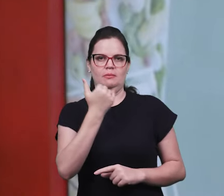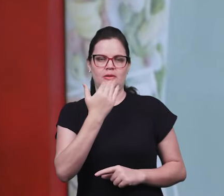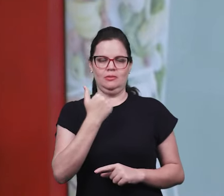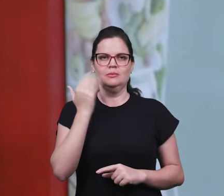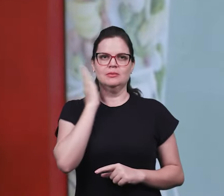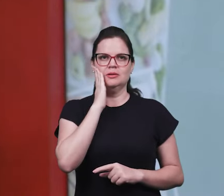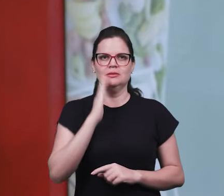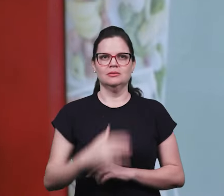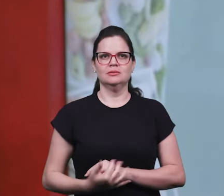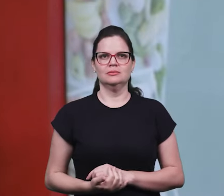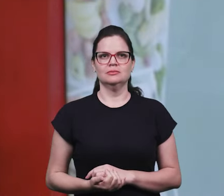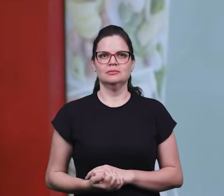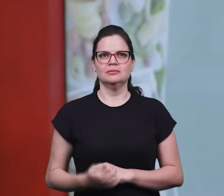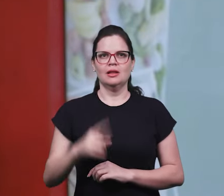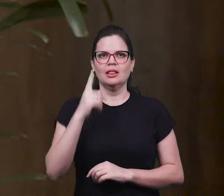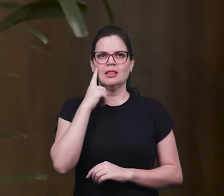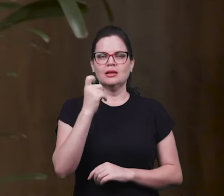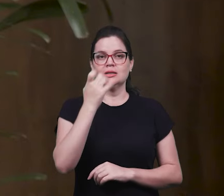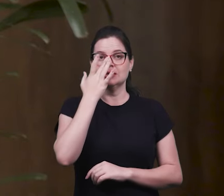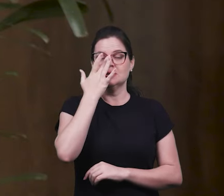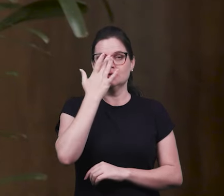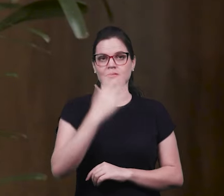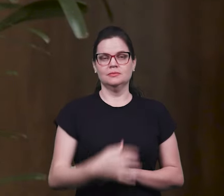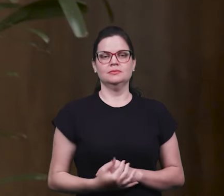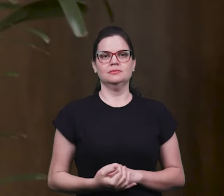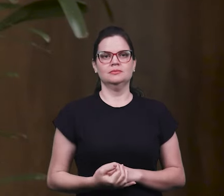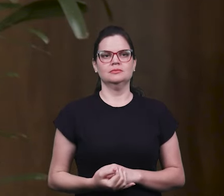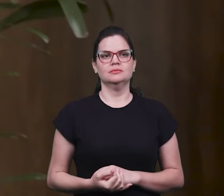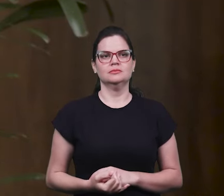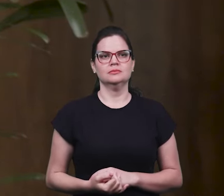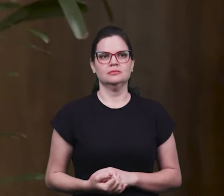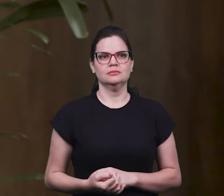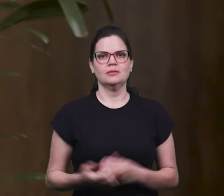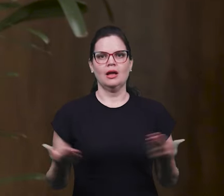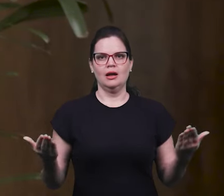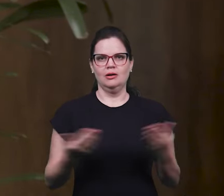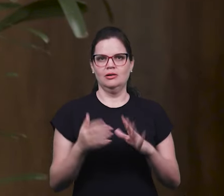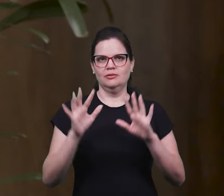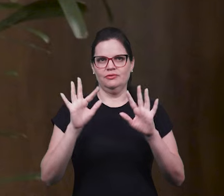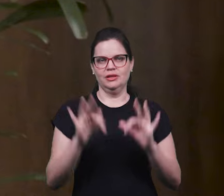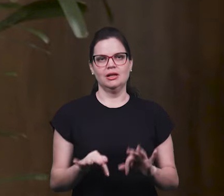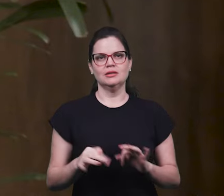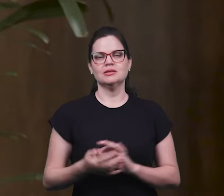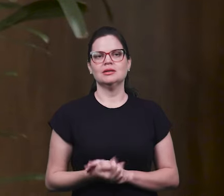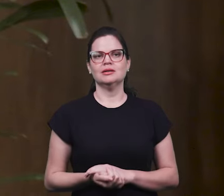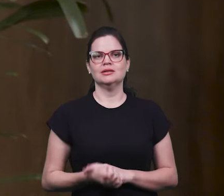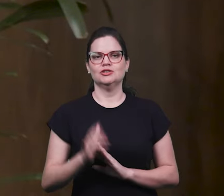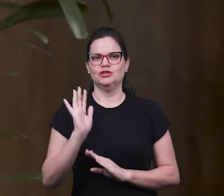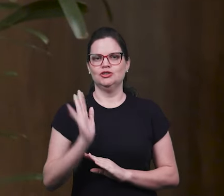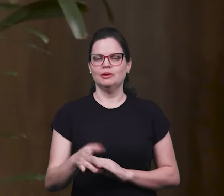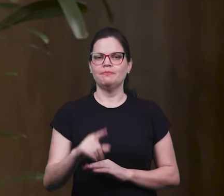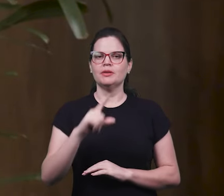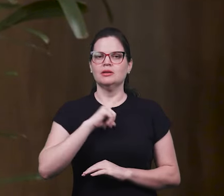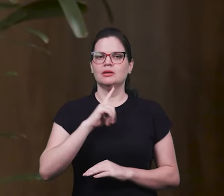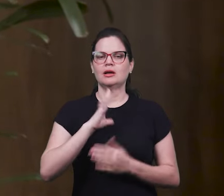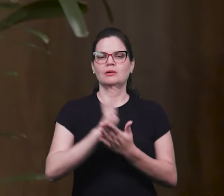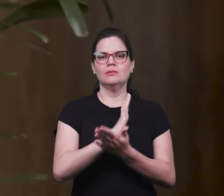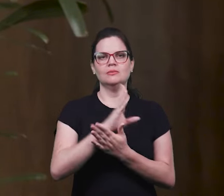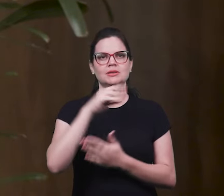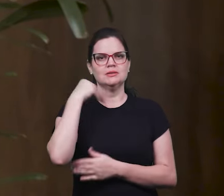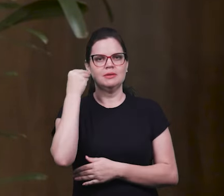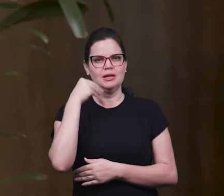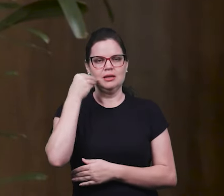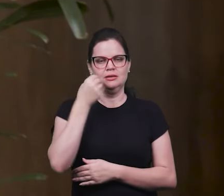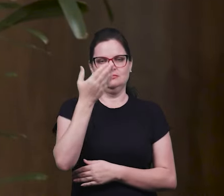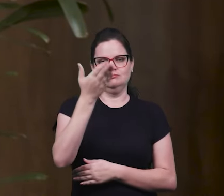paciente muito interessante e assim né pra gente finalizar eh tem alguma vivência eh você